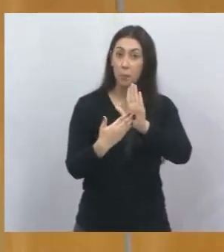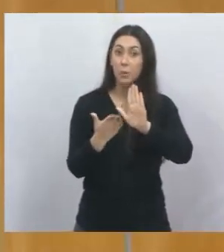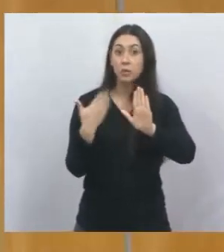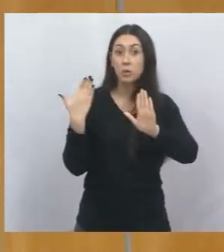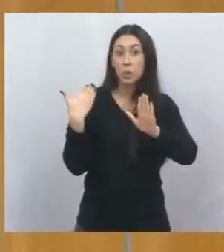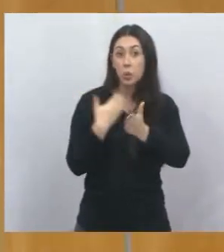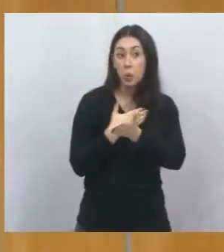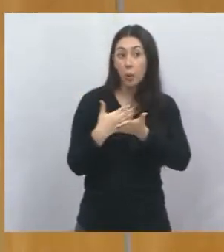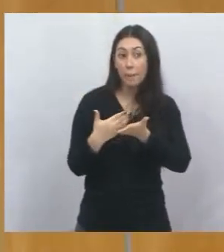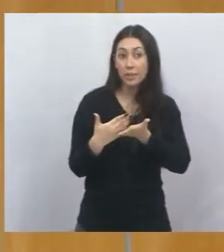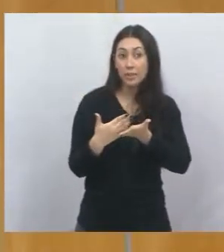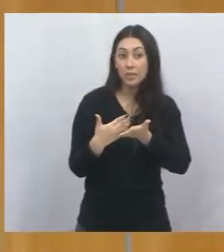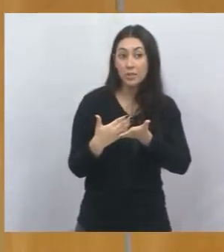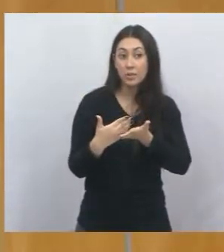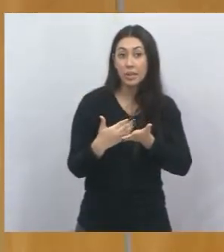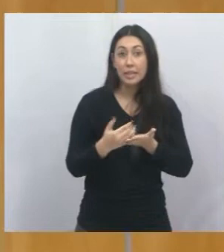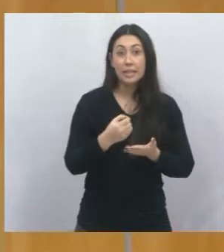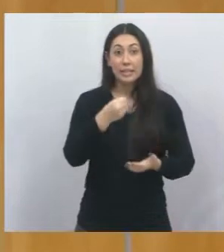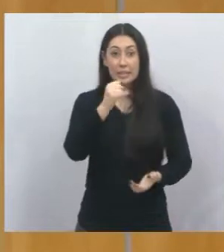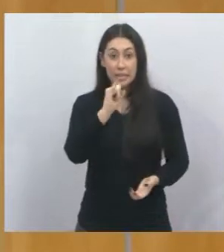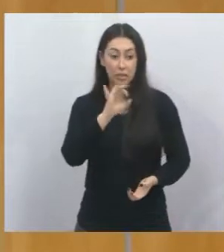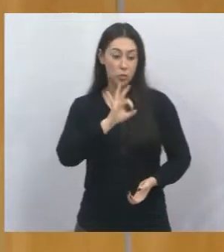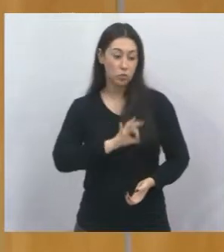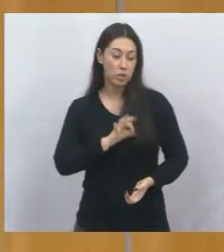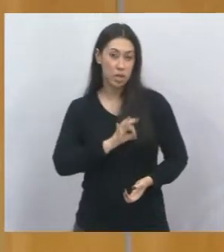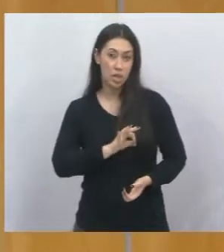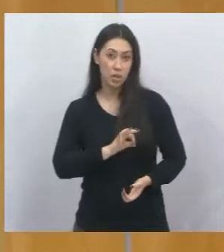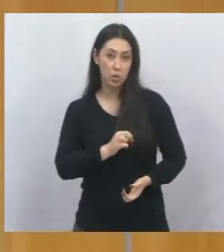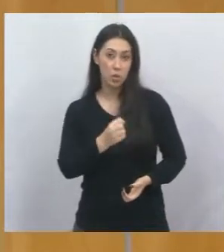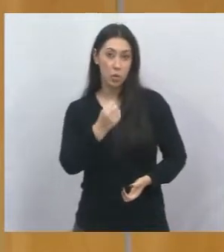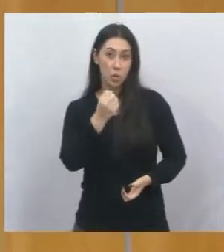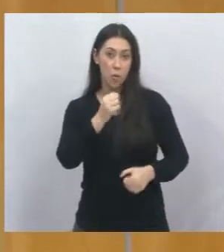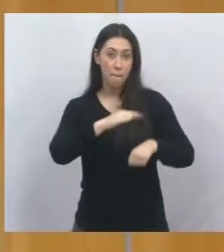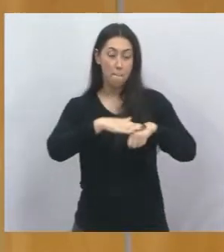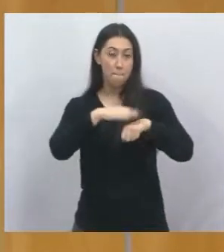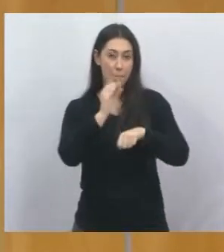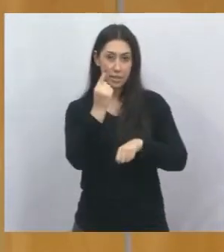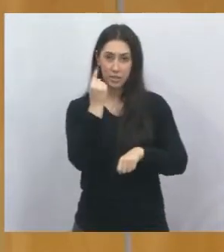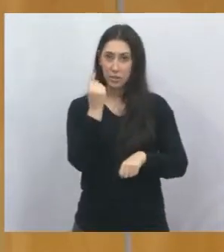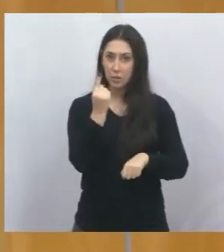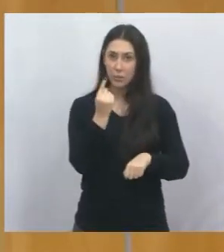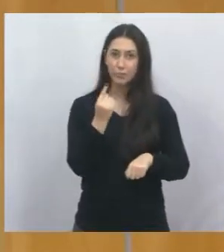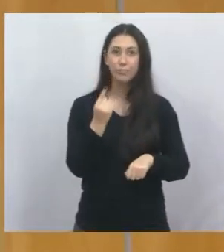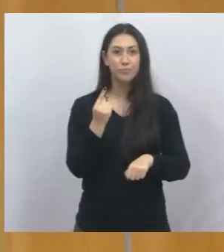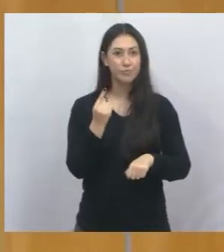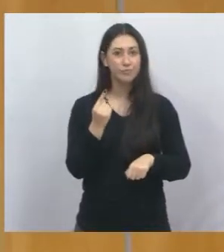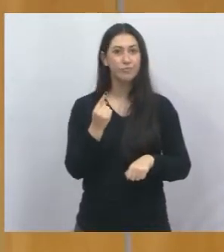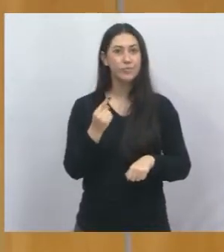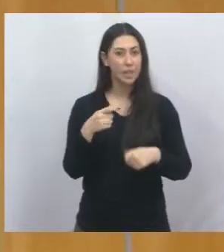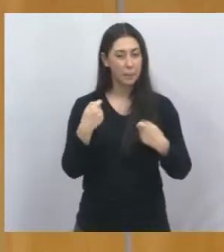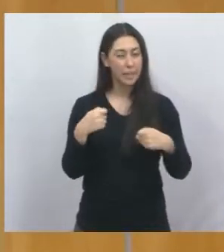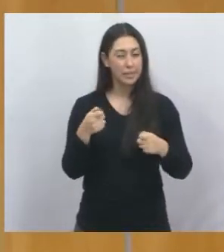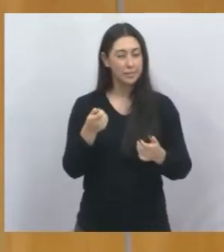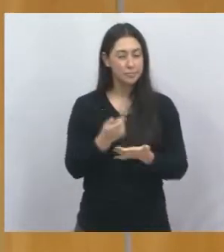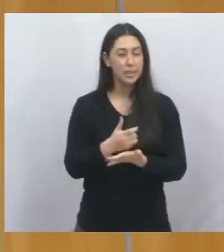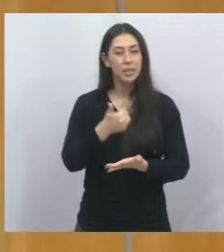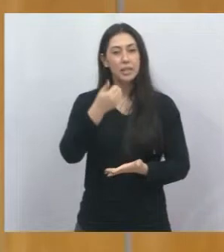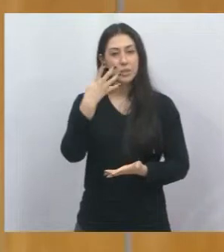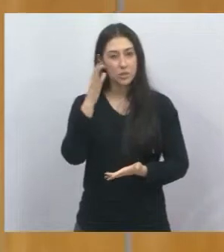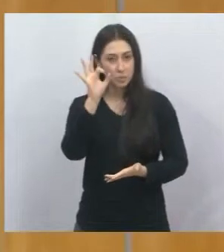inicial era que a contribuição fosse acima de um salário mínimo. E hoje, somente 900